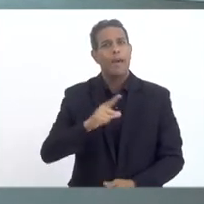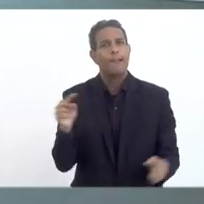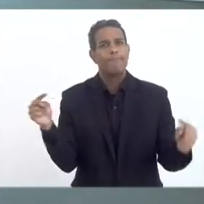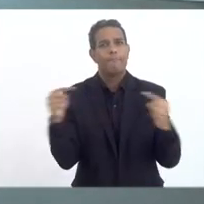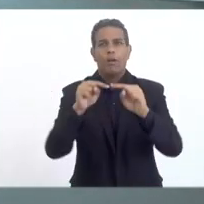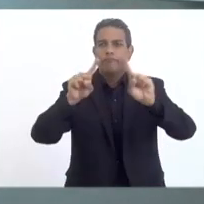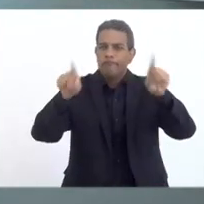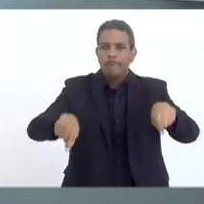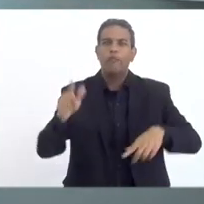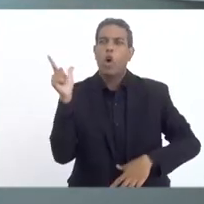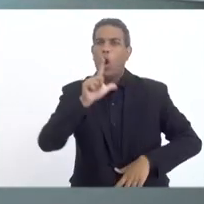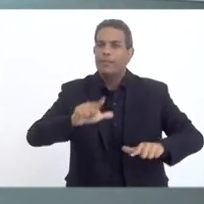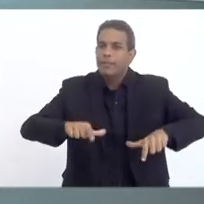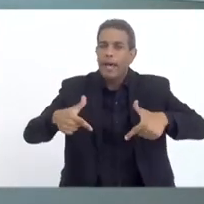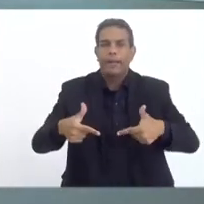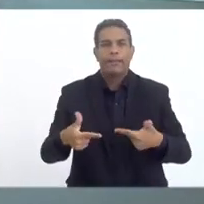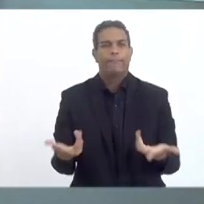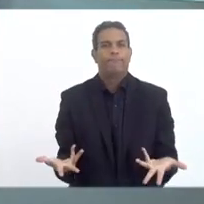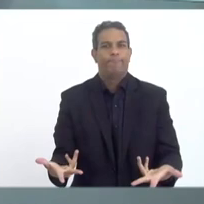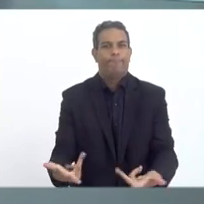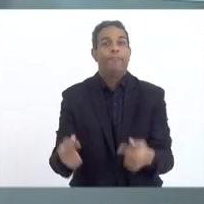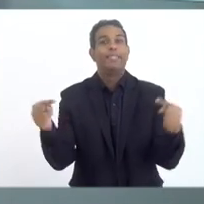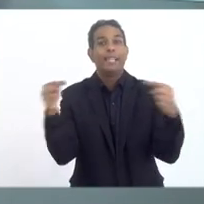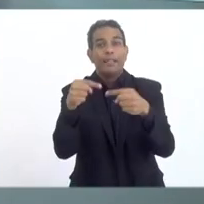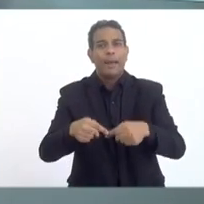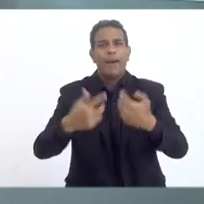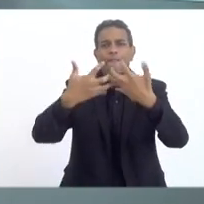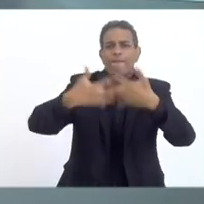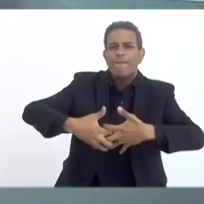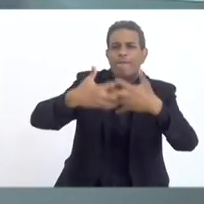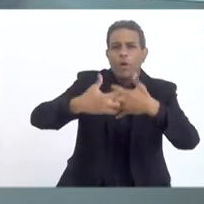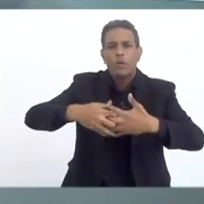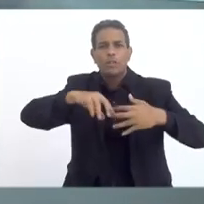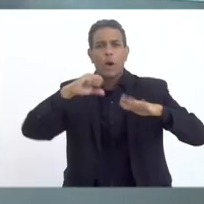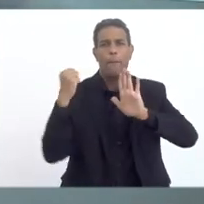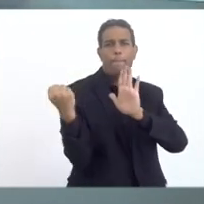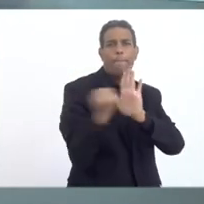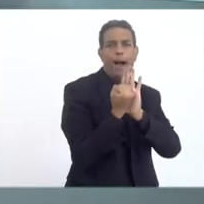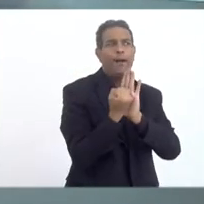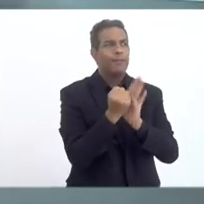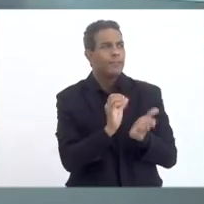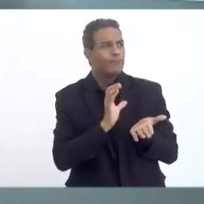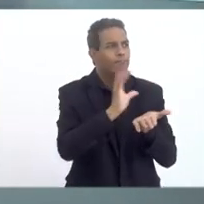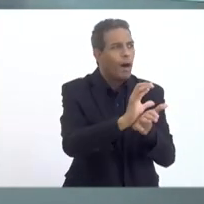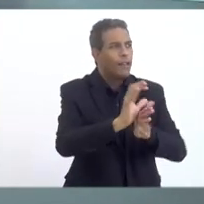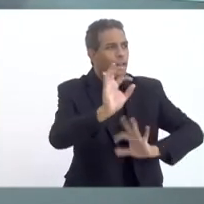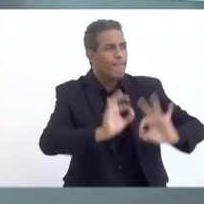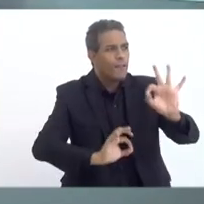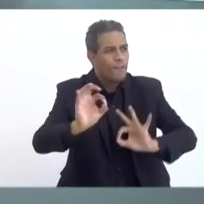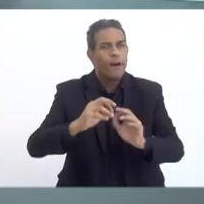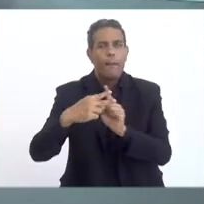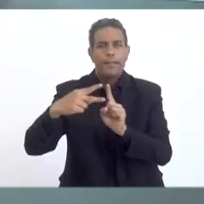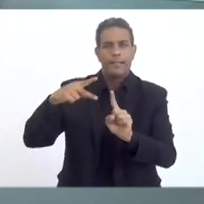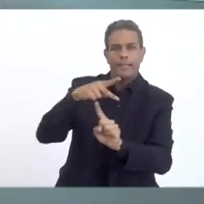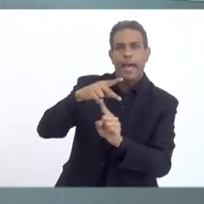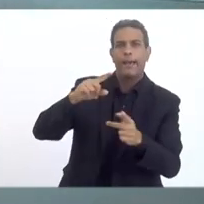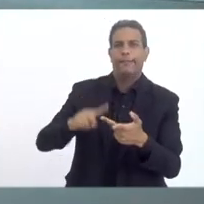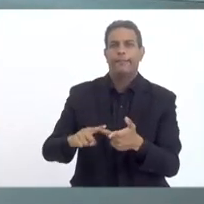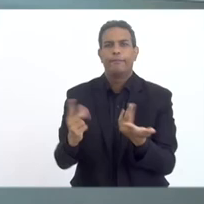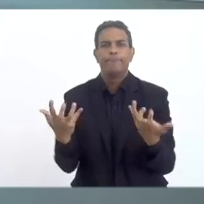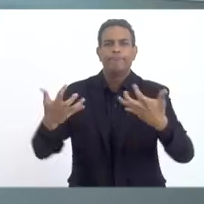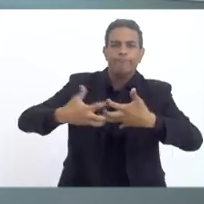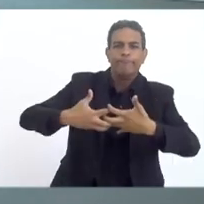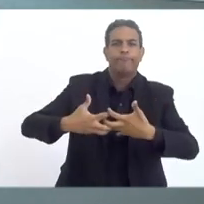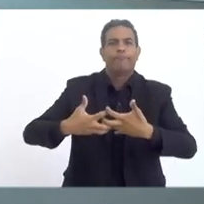servidores de carreira atuando neles, mas também em funções fundamentais para o Estado. Orçamento, planejamento, previdência,